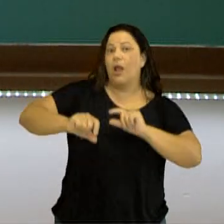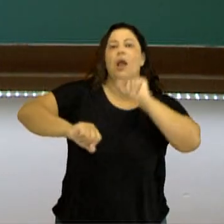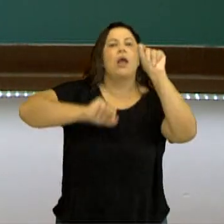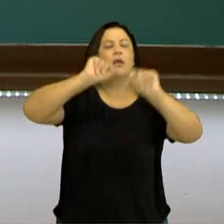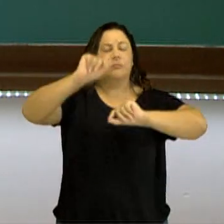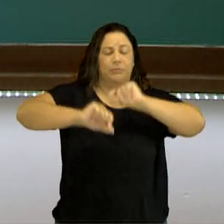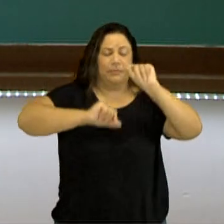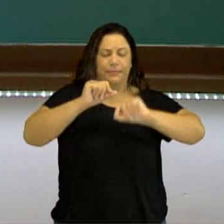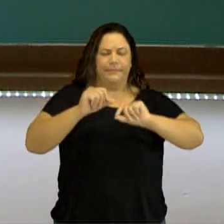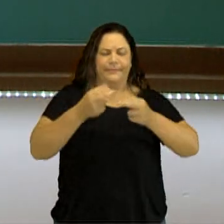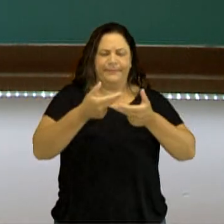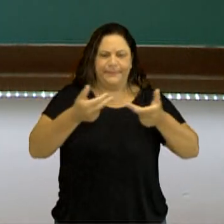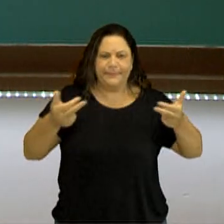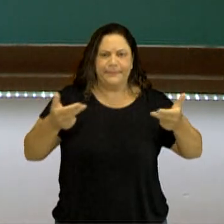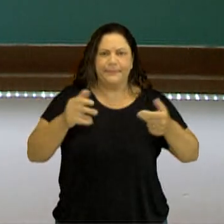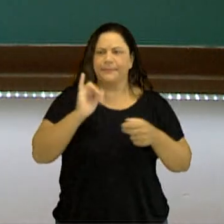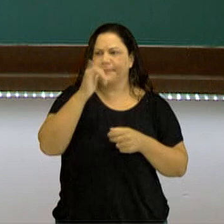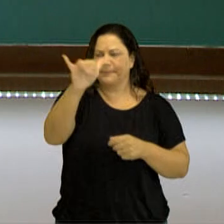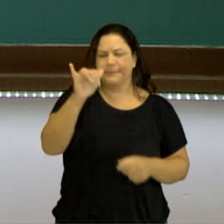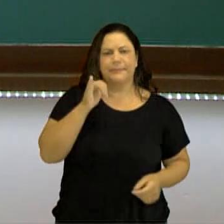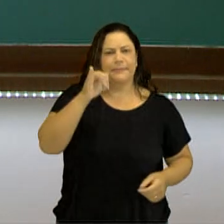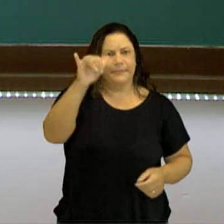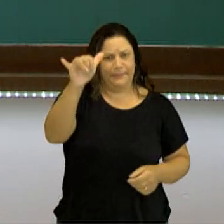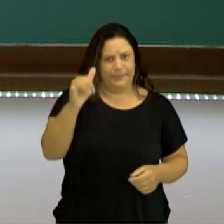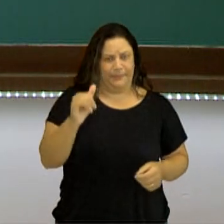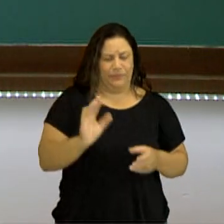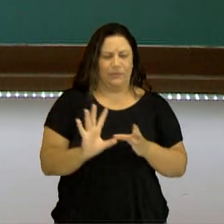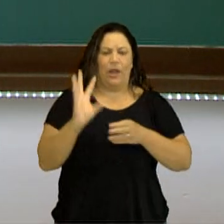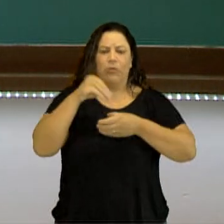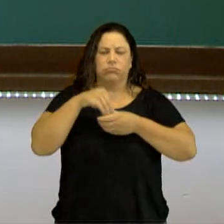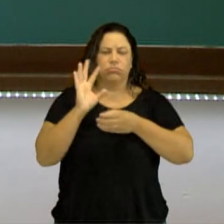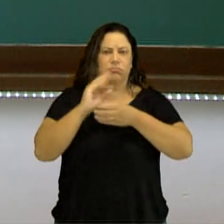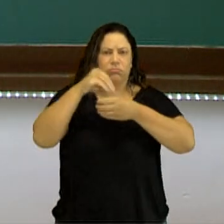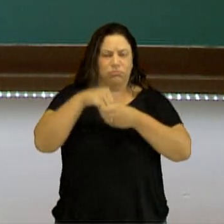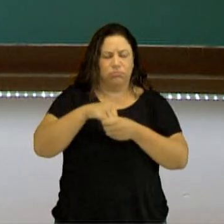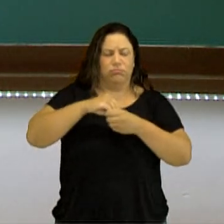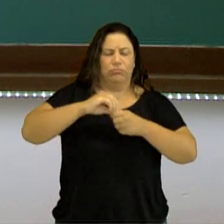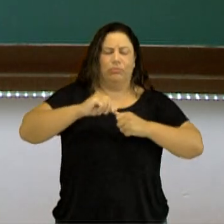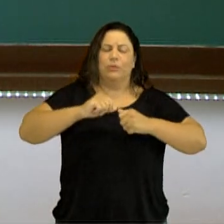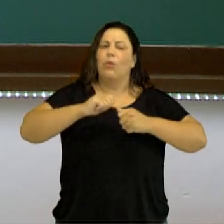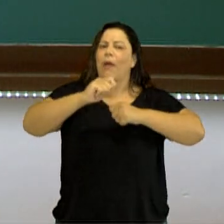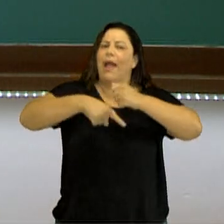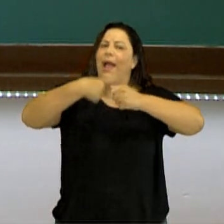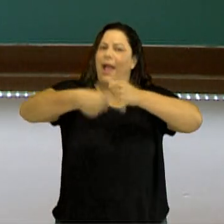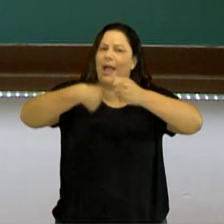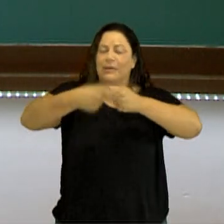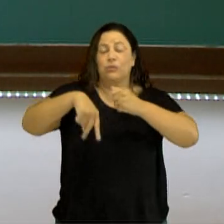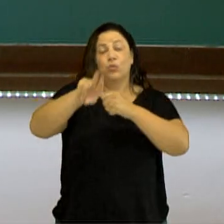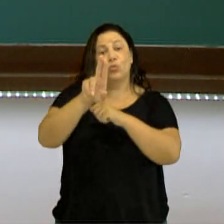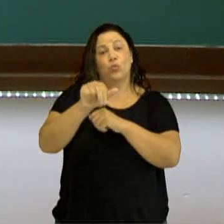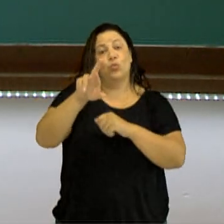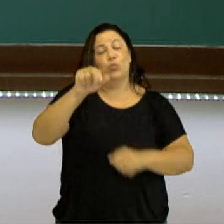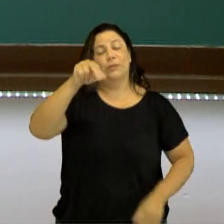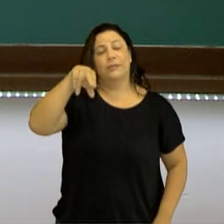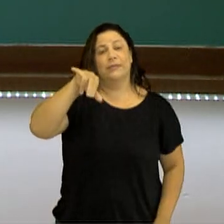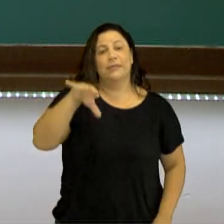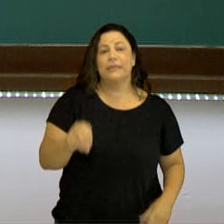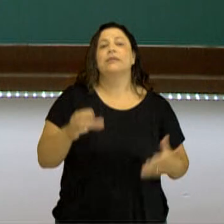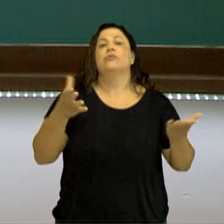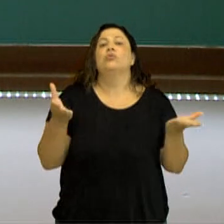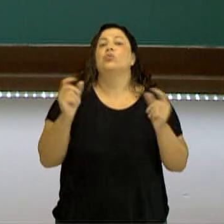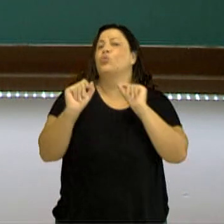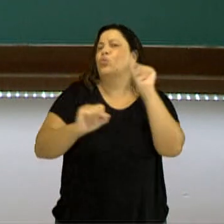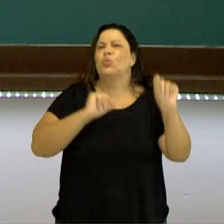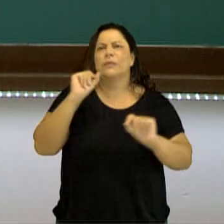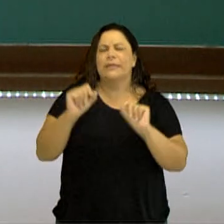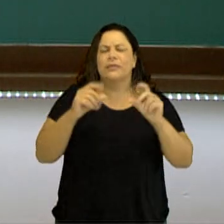do enriquecimento energético de determinados átomos, o urânio, por exemplo. E esse átomo,